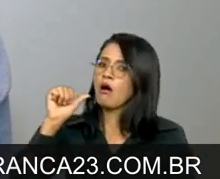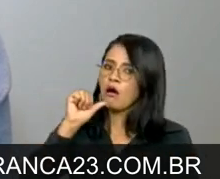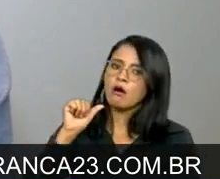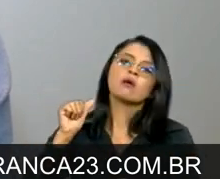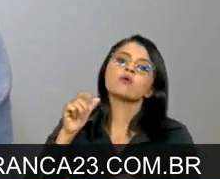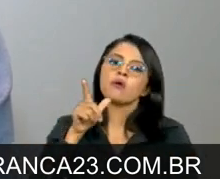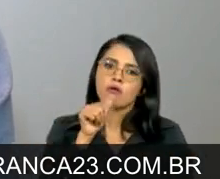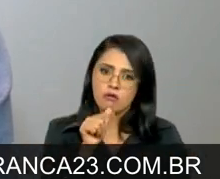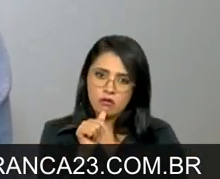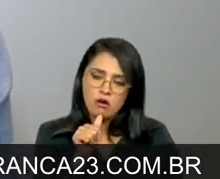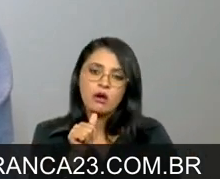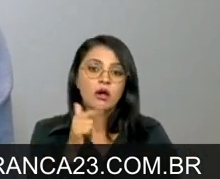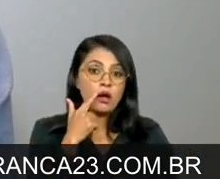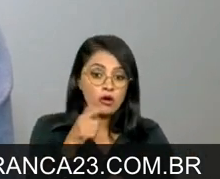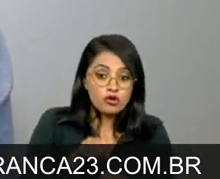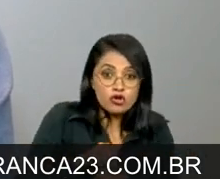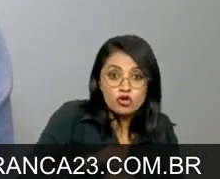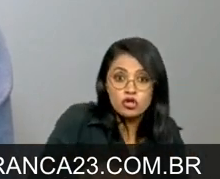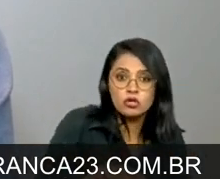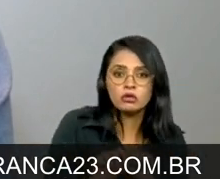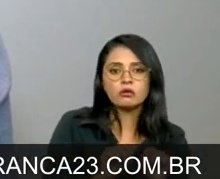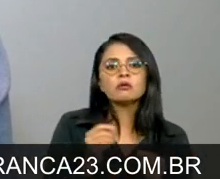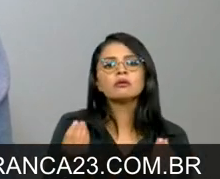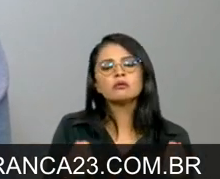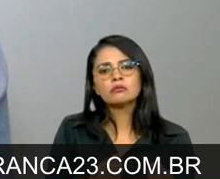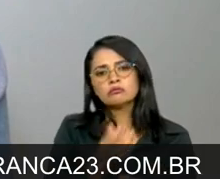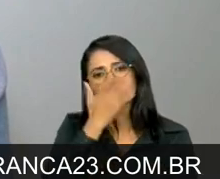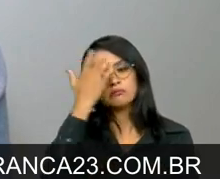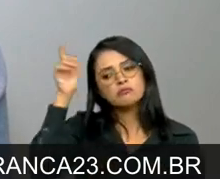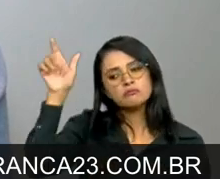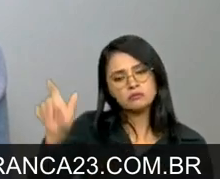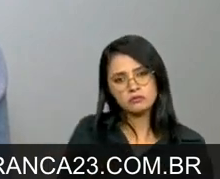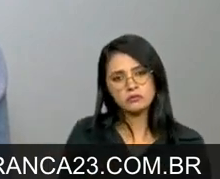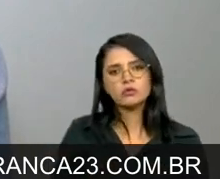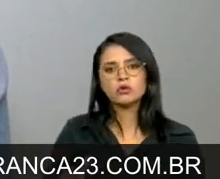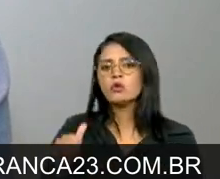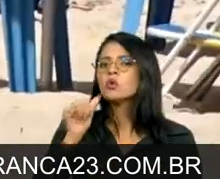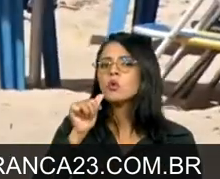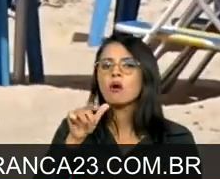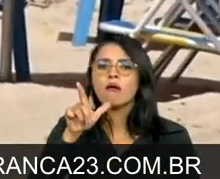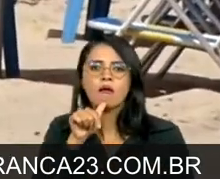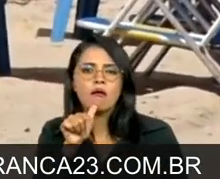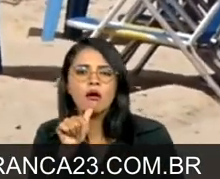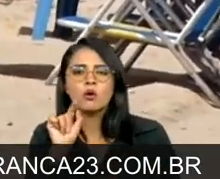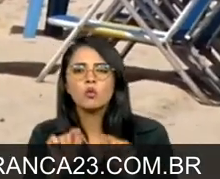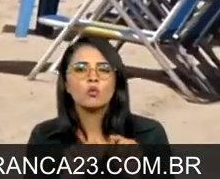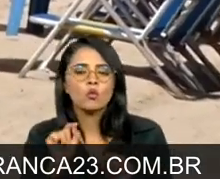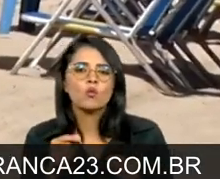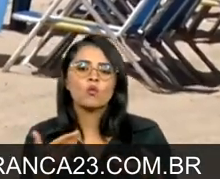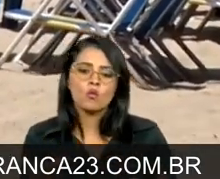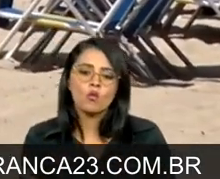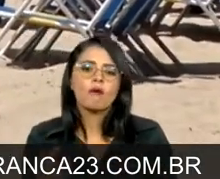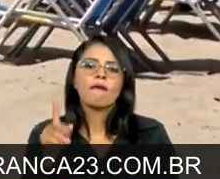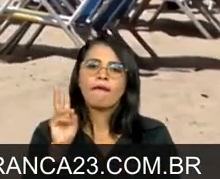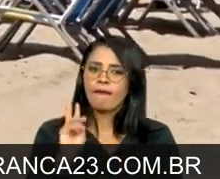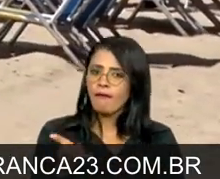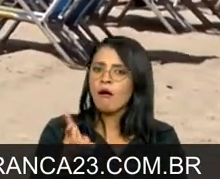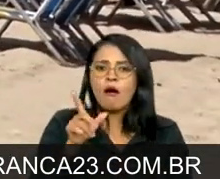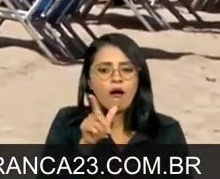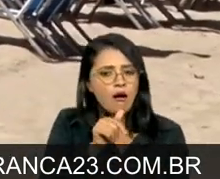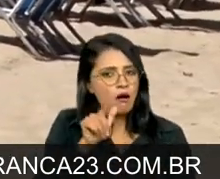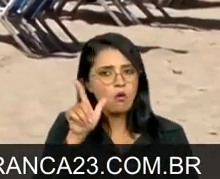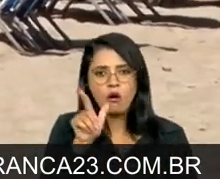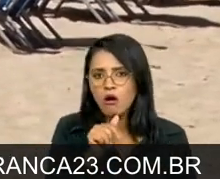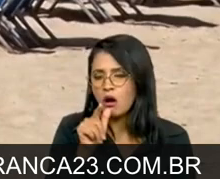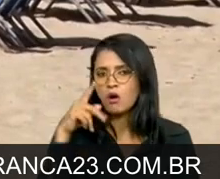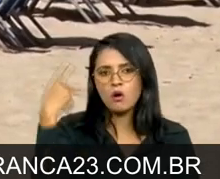dar uma dica geral. O ideal para uma pessoa se hidratar seria uma ingestão de água.